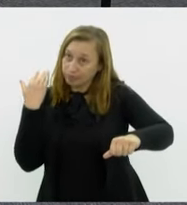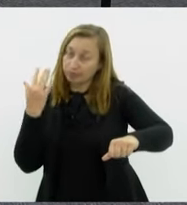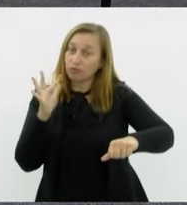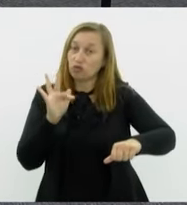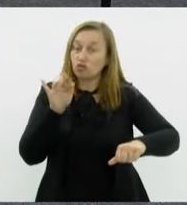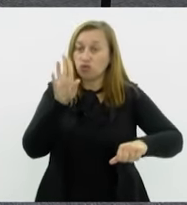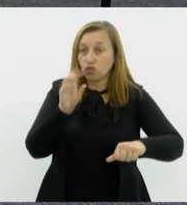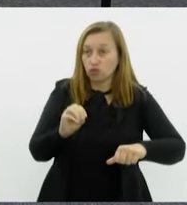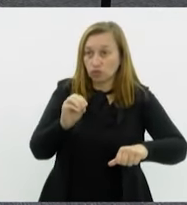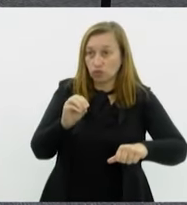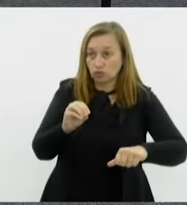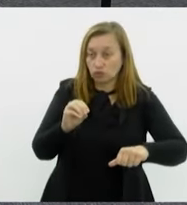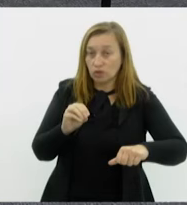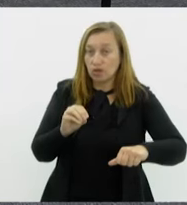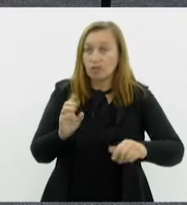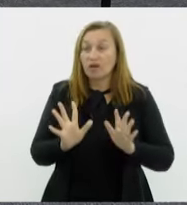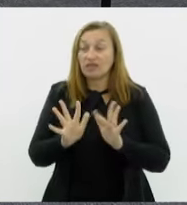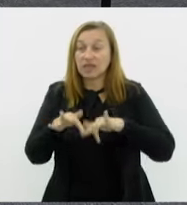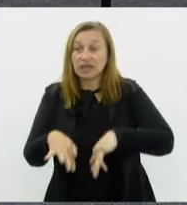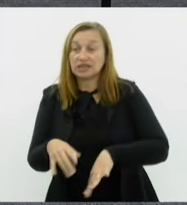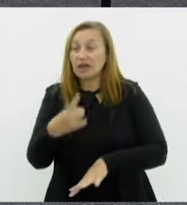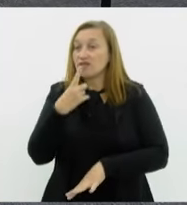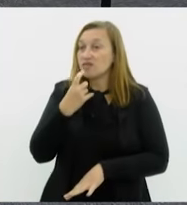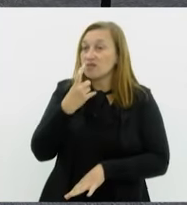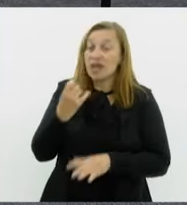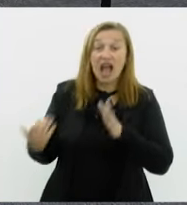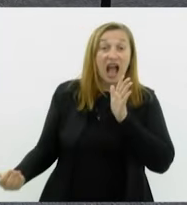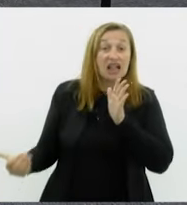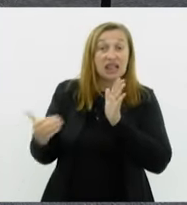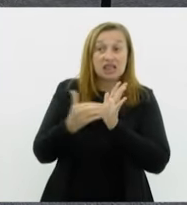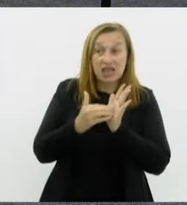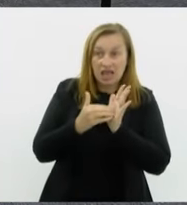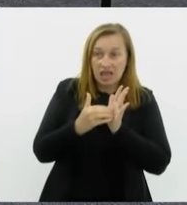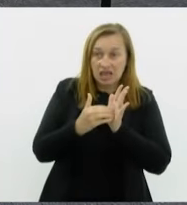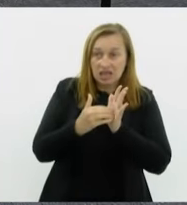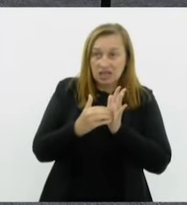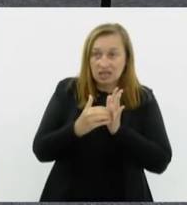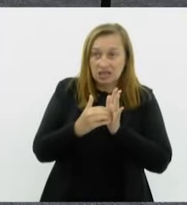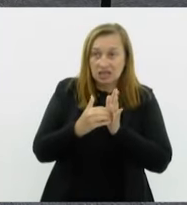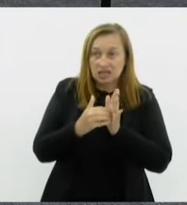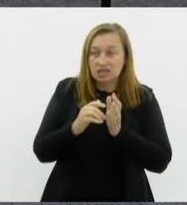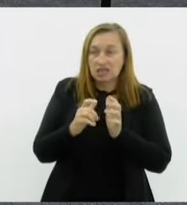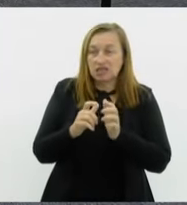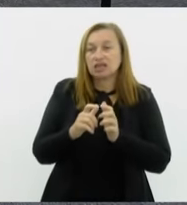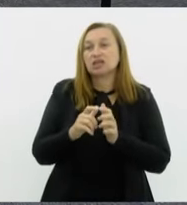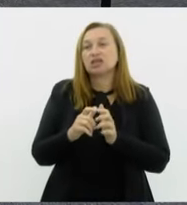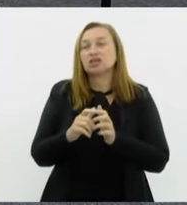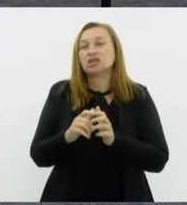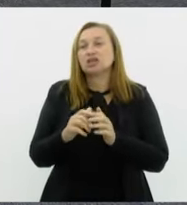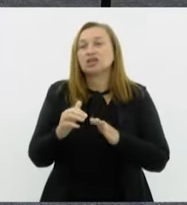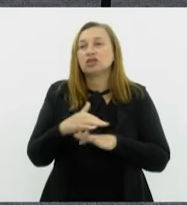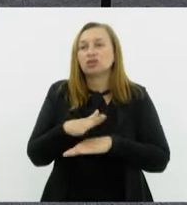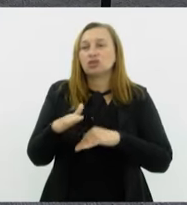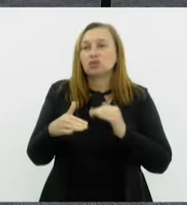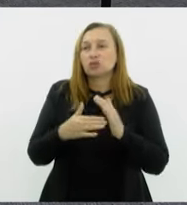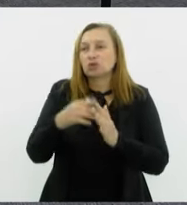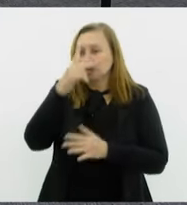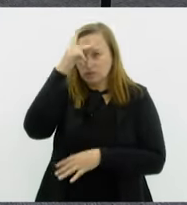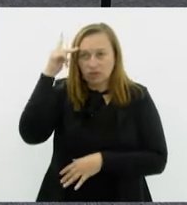fechar em vermelho até que a grande imensa maioria dos inativos e